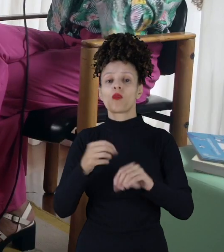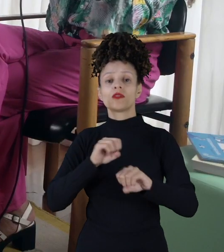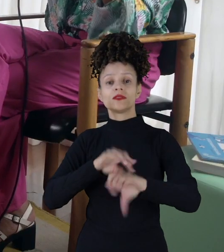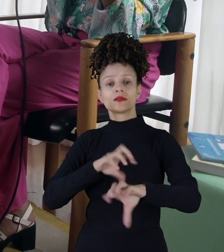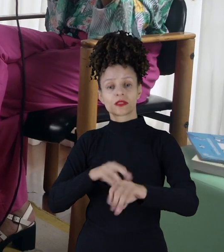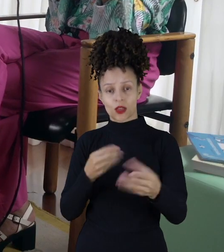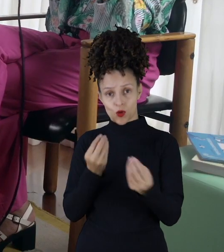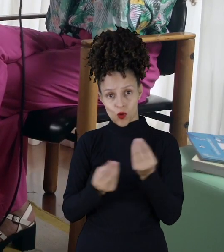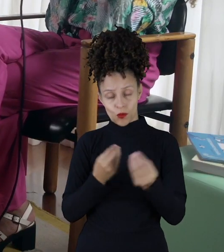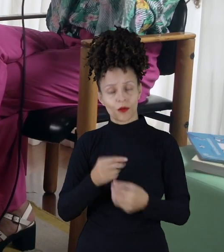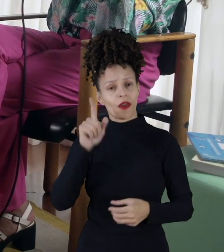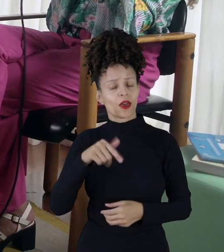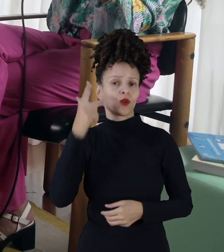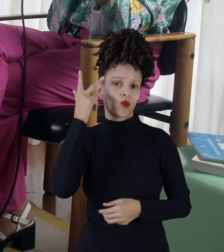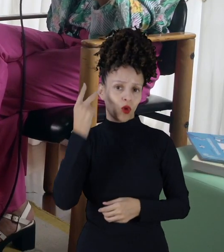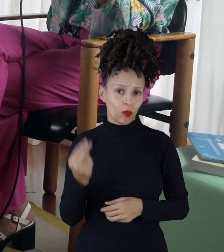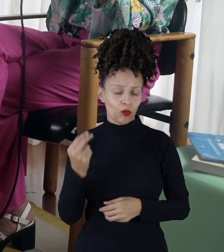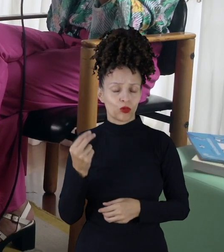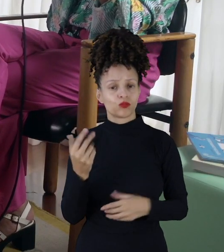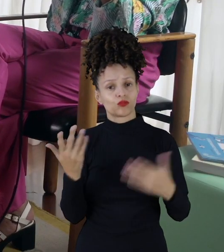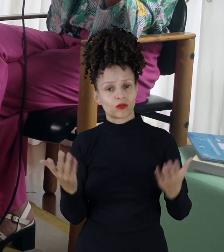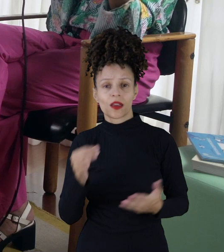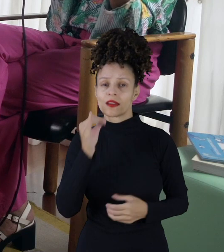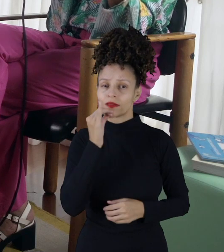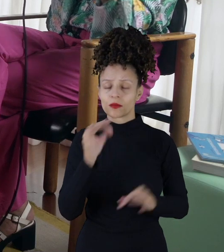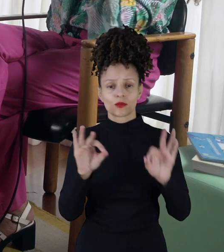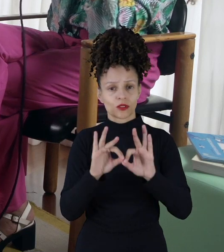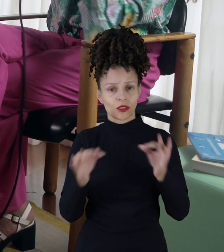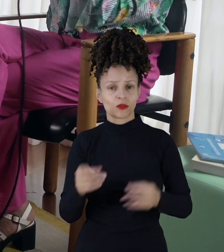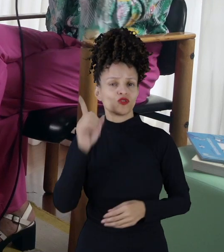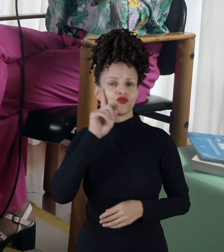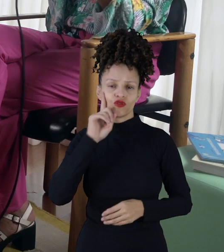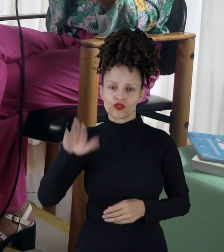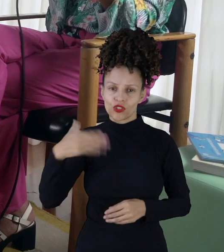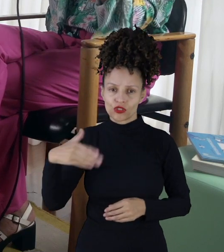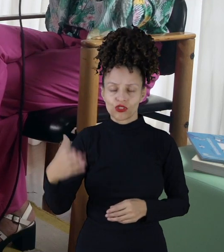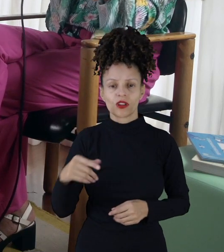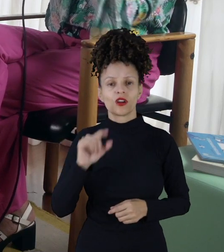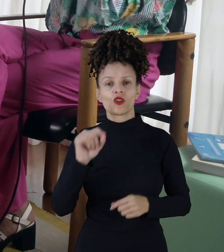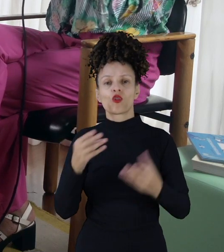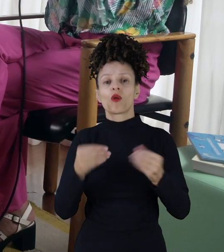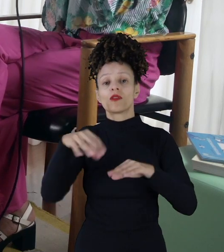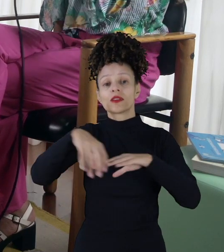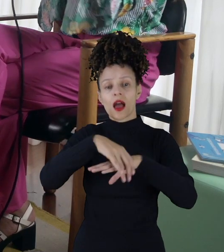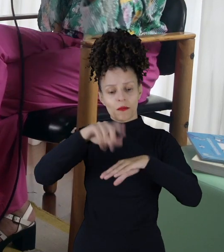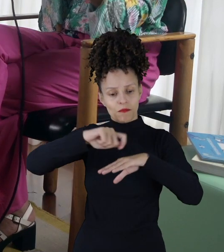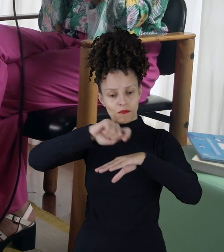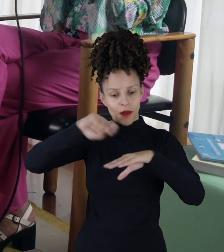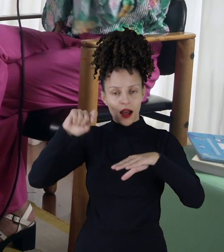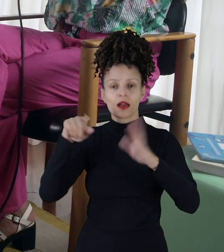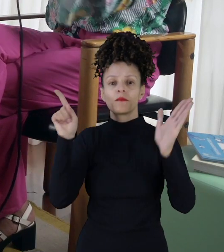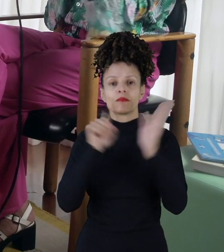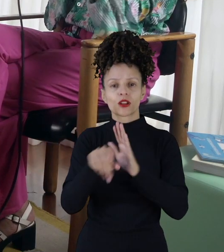como a gente ensina. E é muito comum, né? Como um exemplo simples do dia a dia, como você amarra o seu tênis.